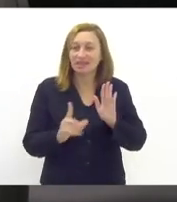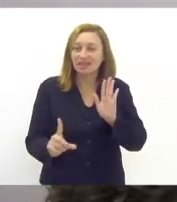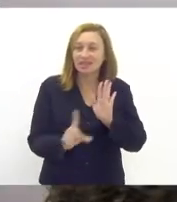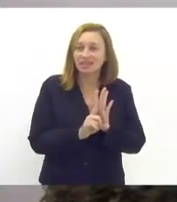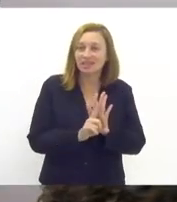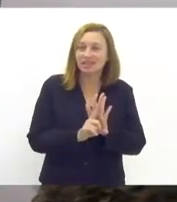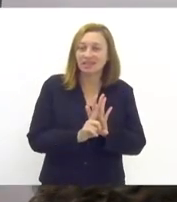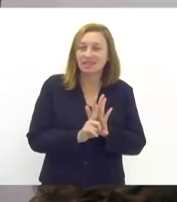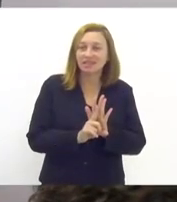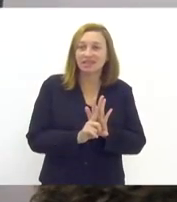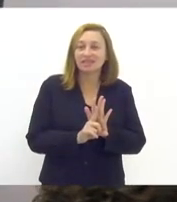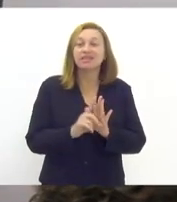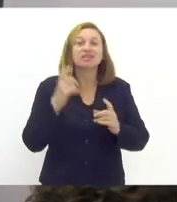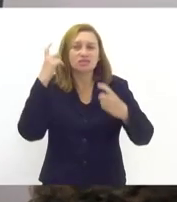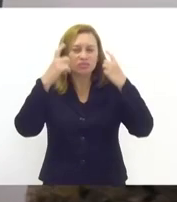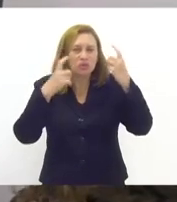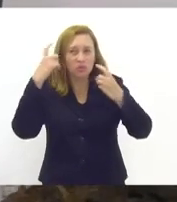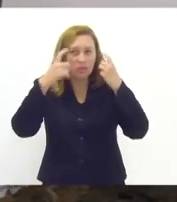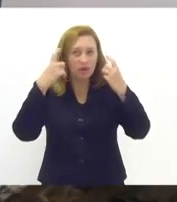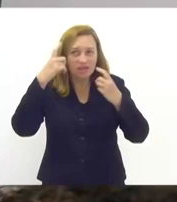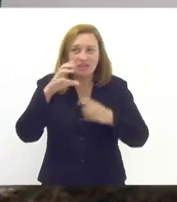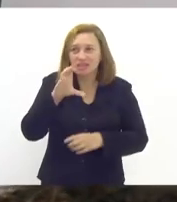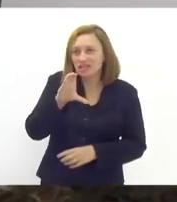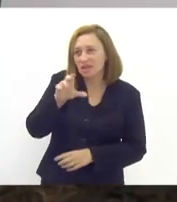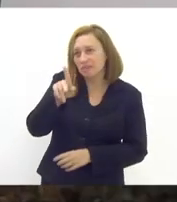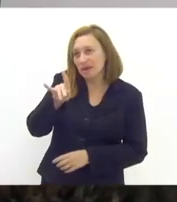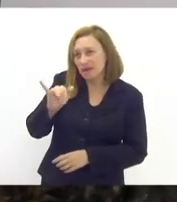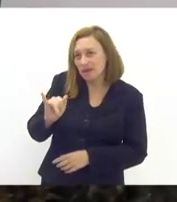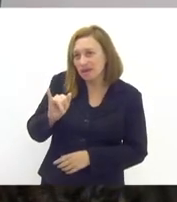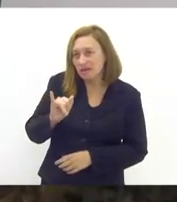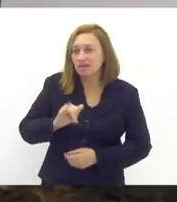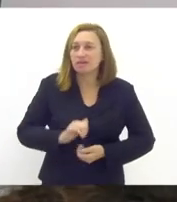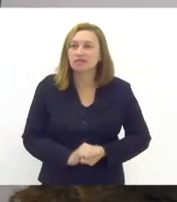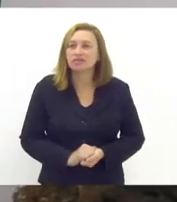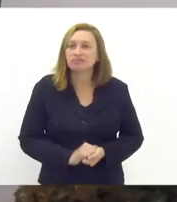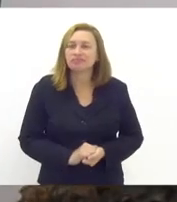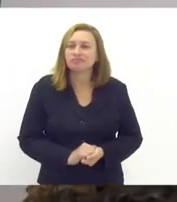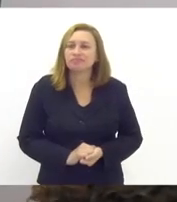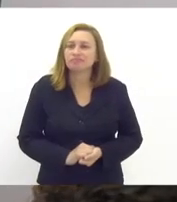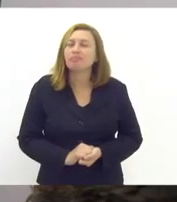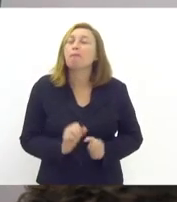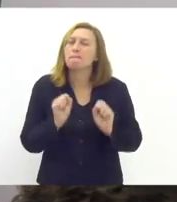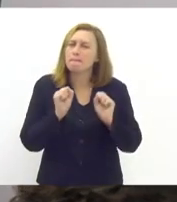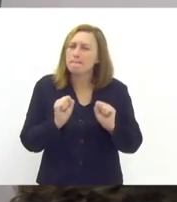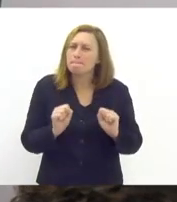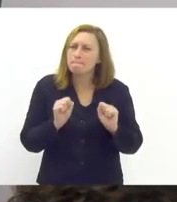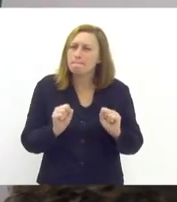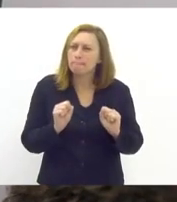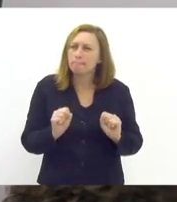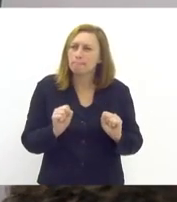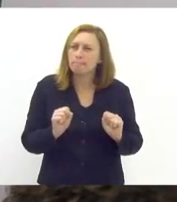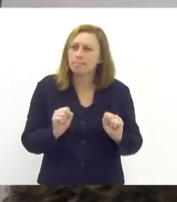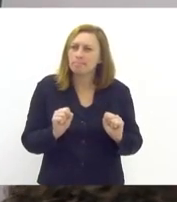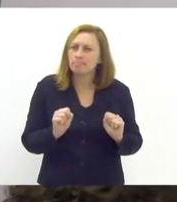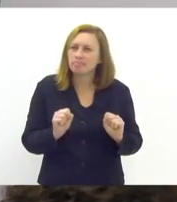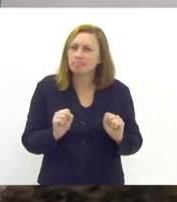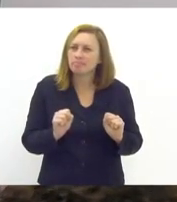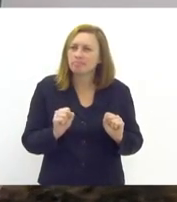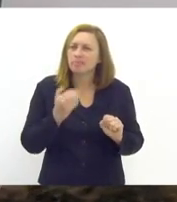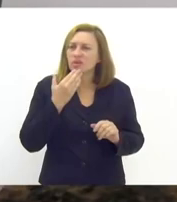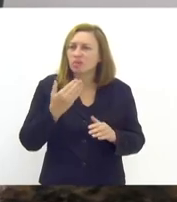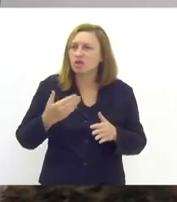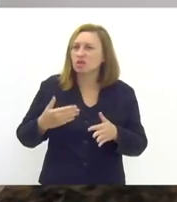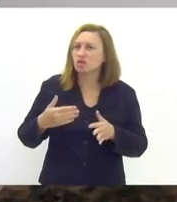gente tem se preocupado muito com essa CPI para que ela possa reivindicar justiça